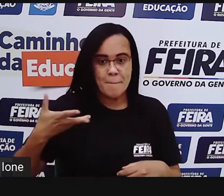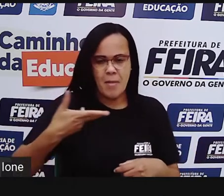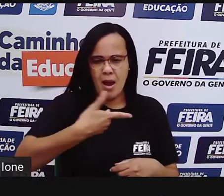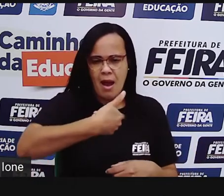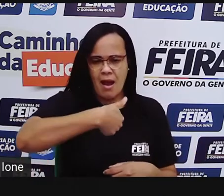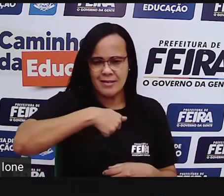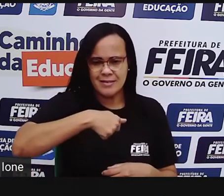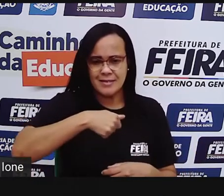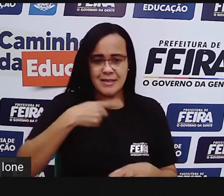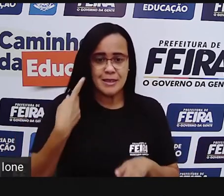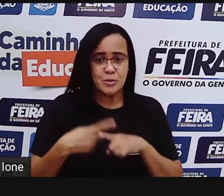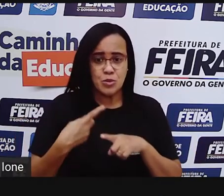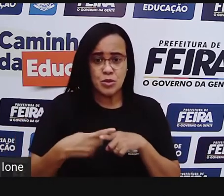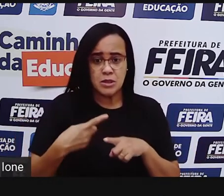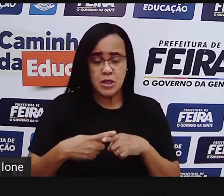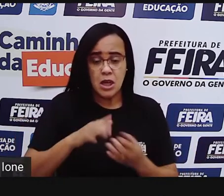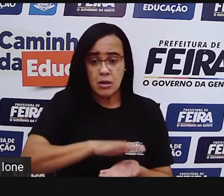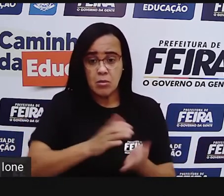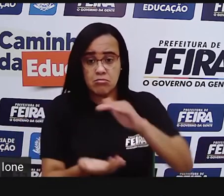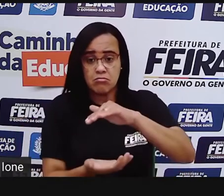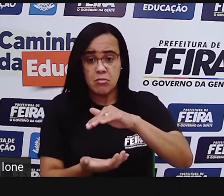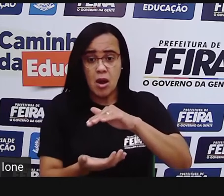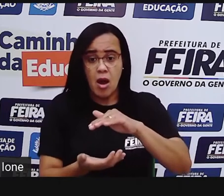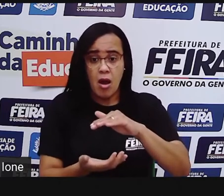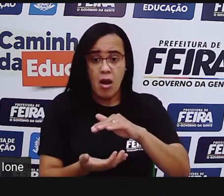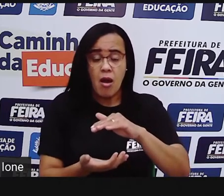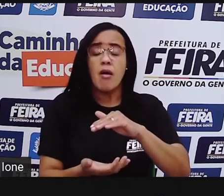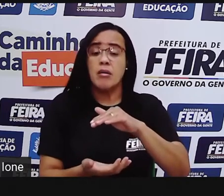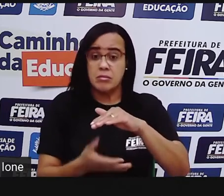quê? Porque a gente precisa virar esse copo